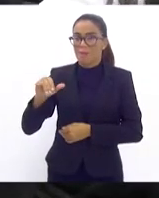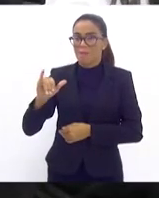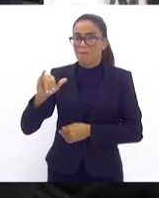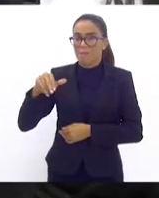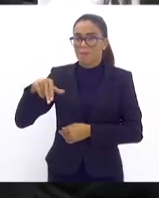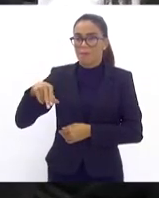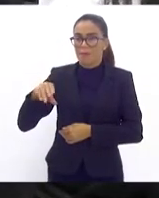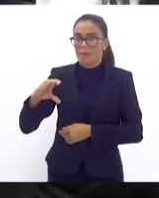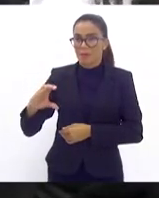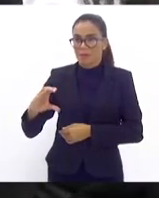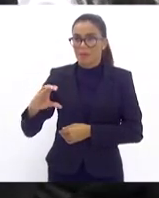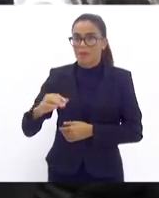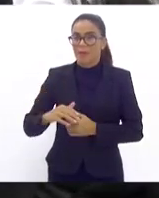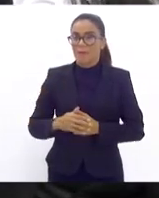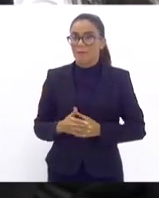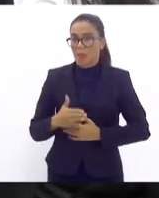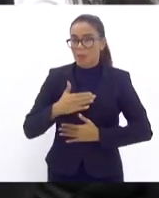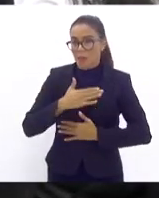assessoria